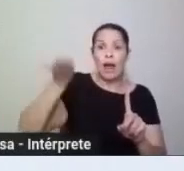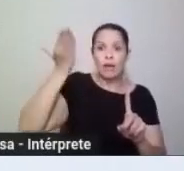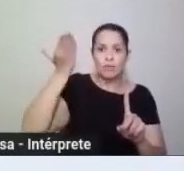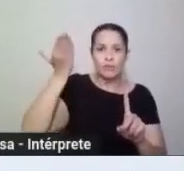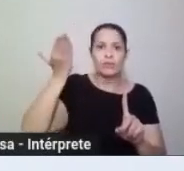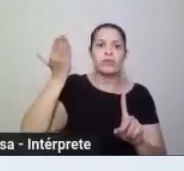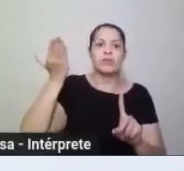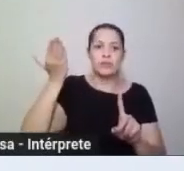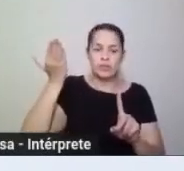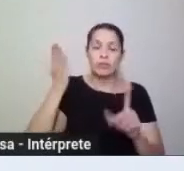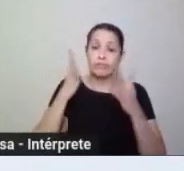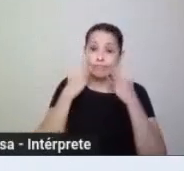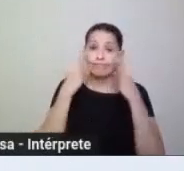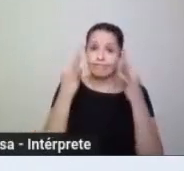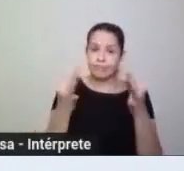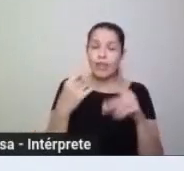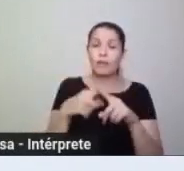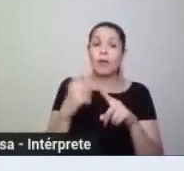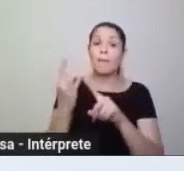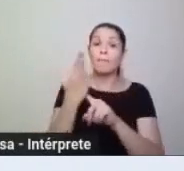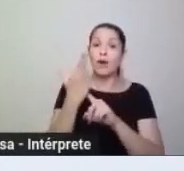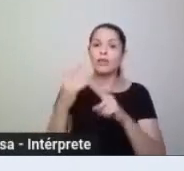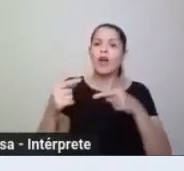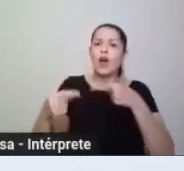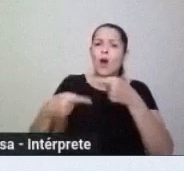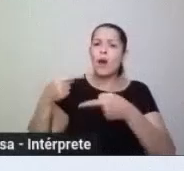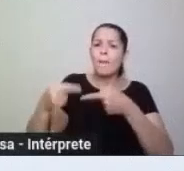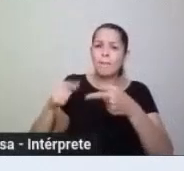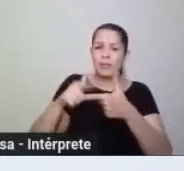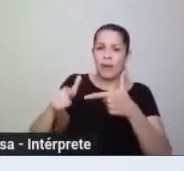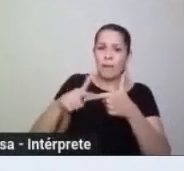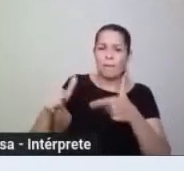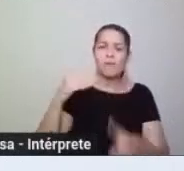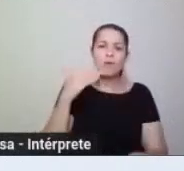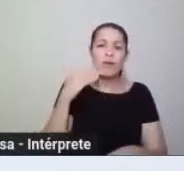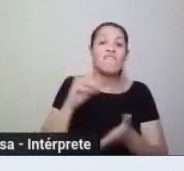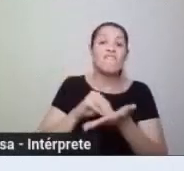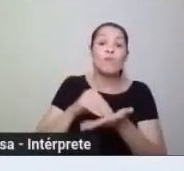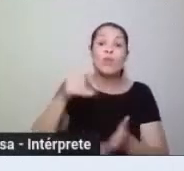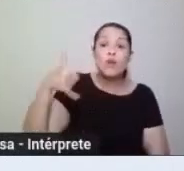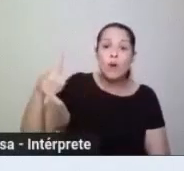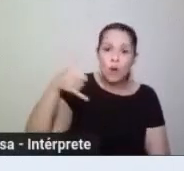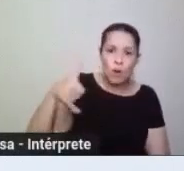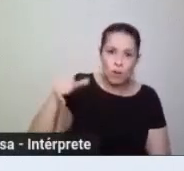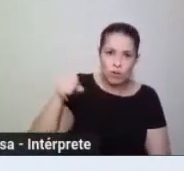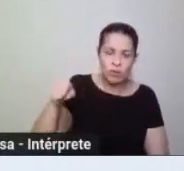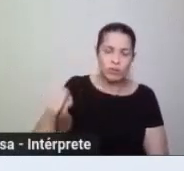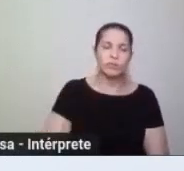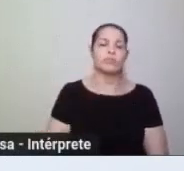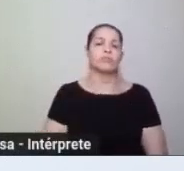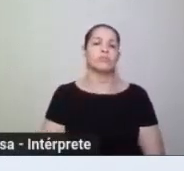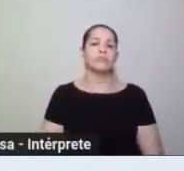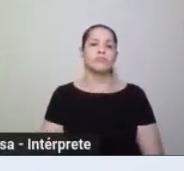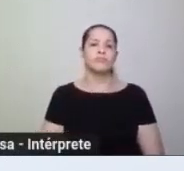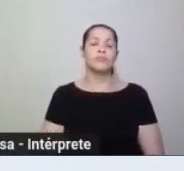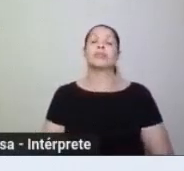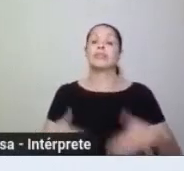é um carpete que mostra que o rolamento está com deficiência de lubrificação. Aí com isso a